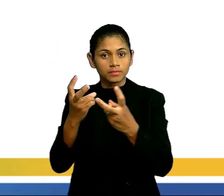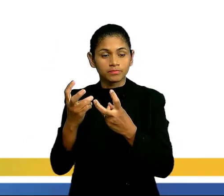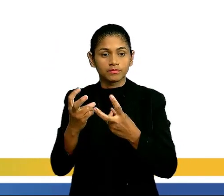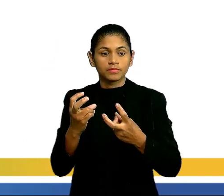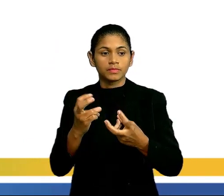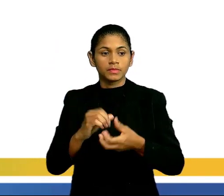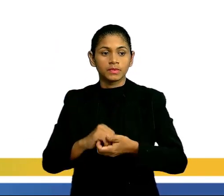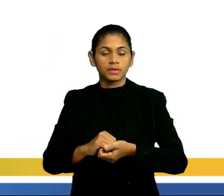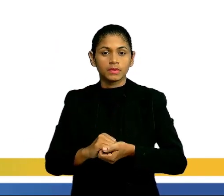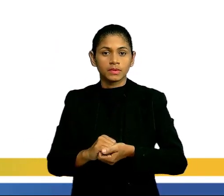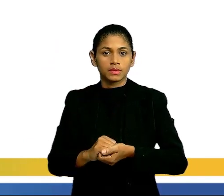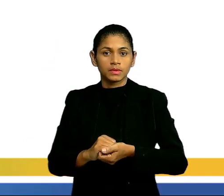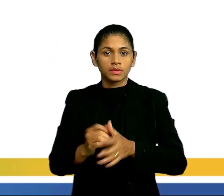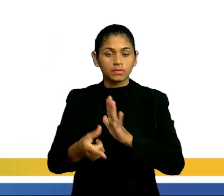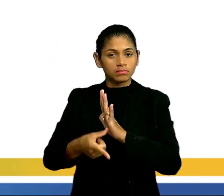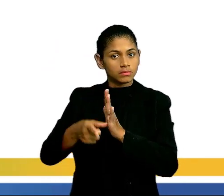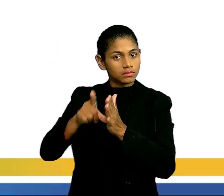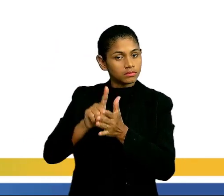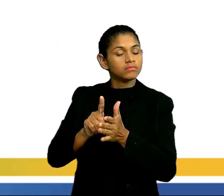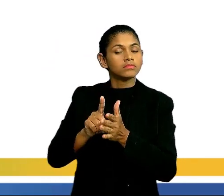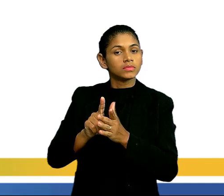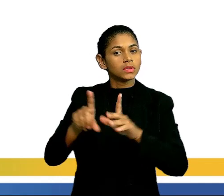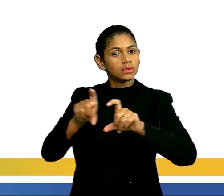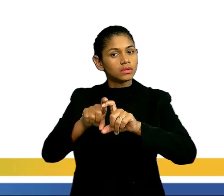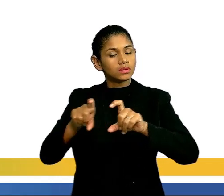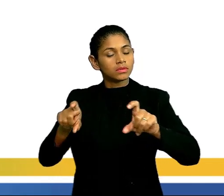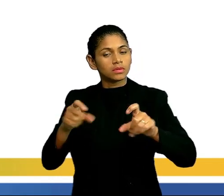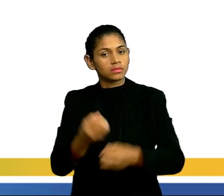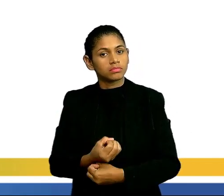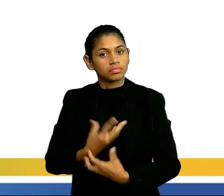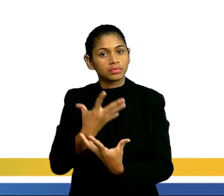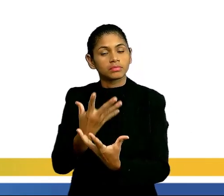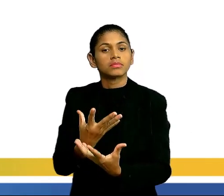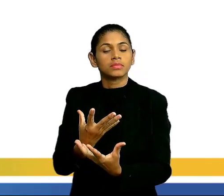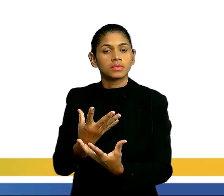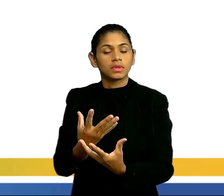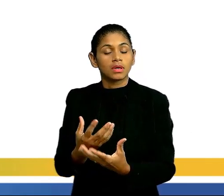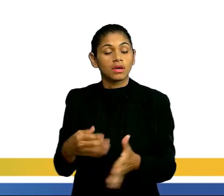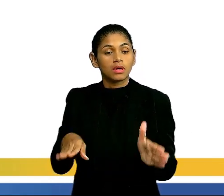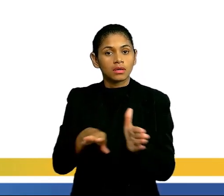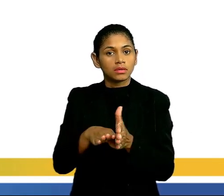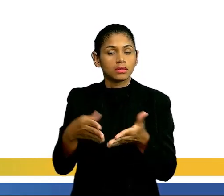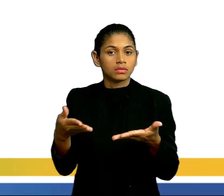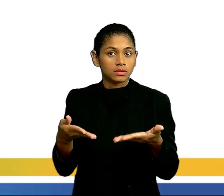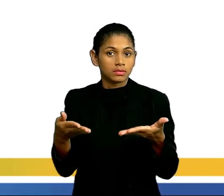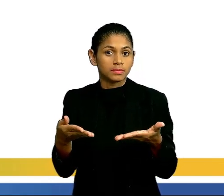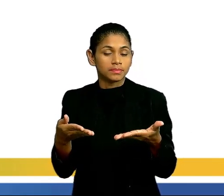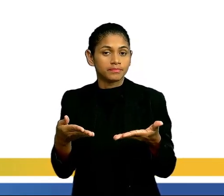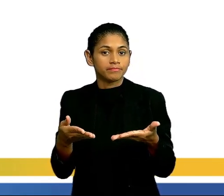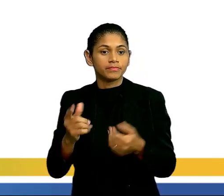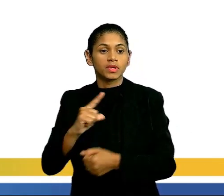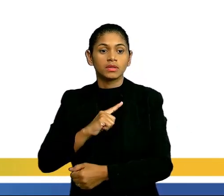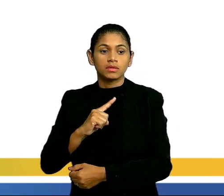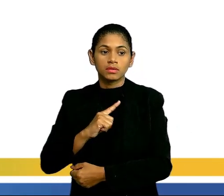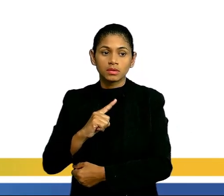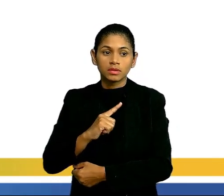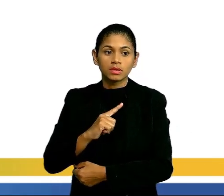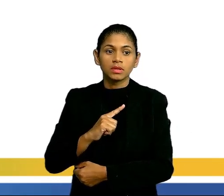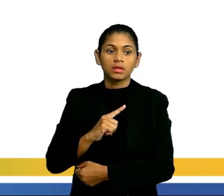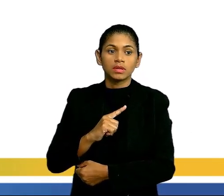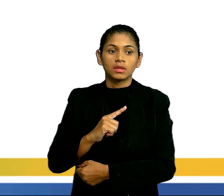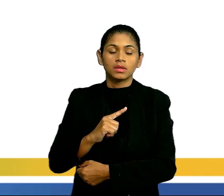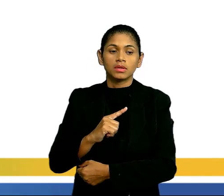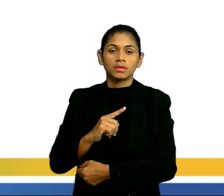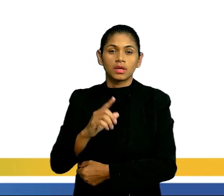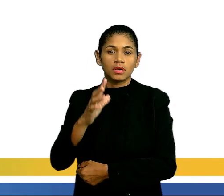parte anterior do poema até essa agora, eu tenho o ti, o pronome